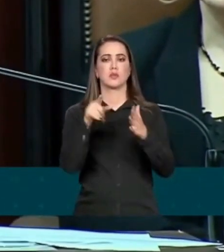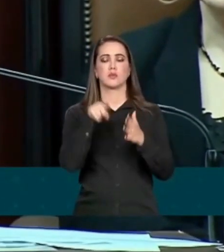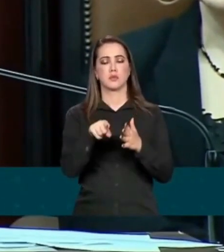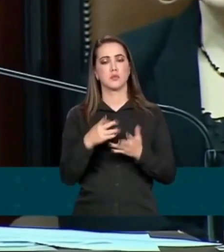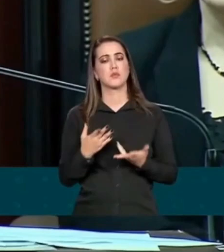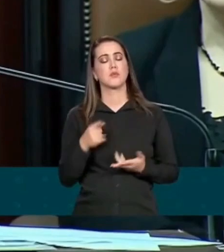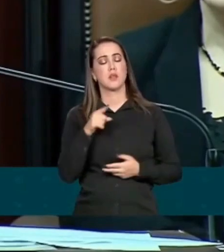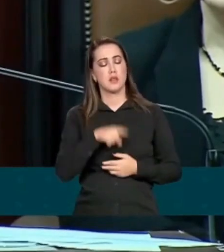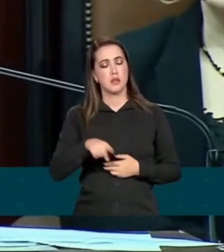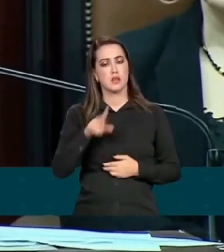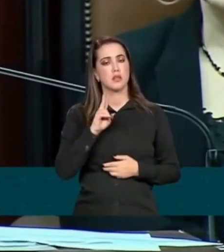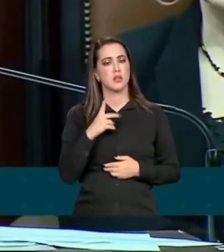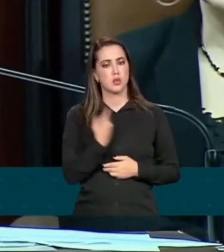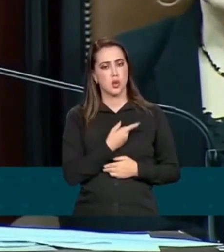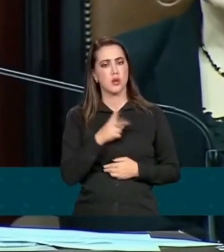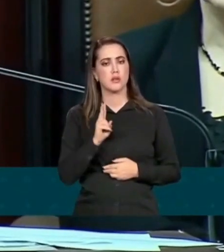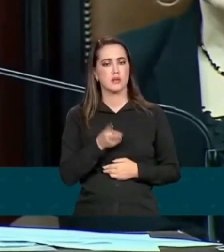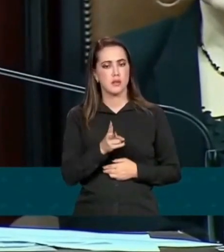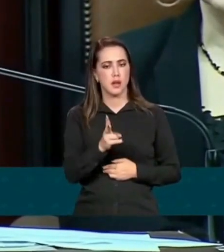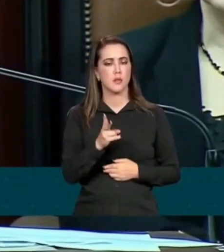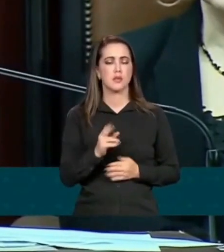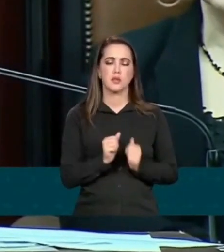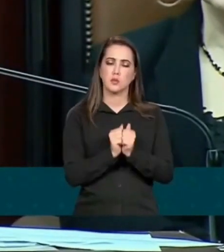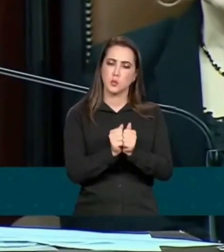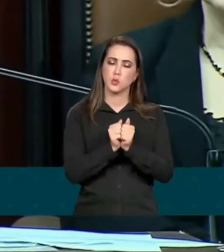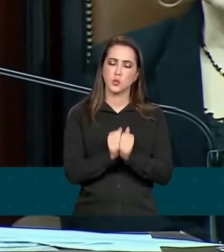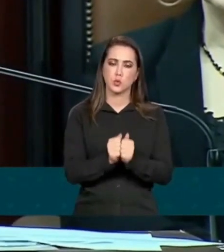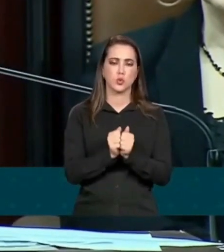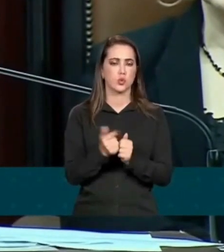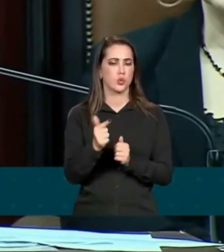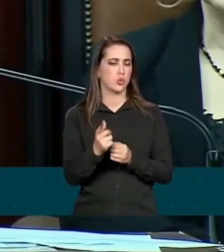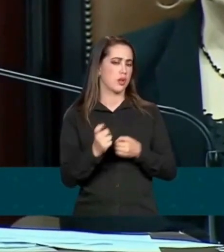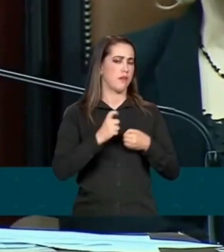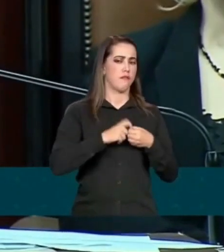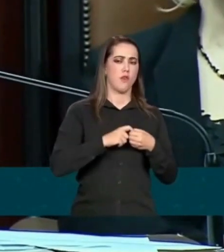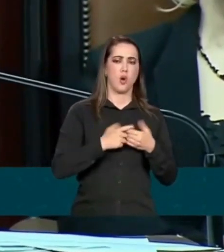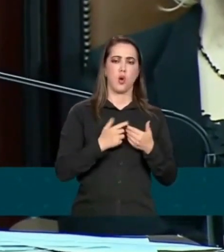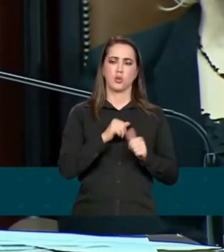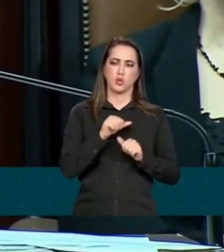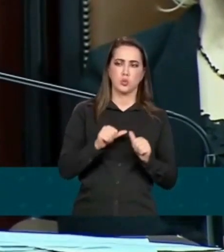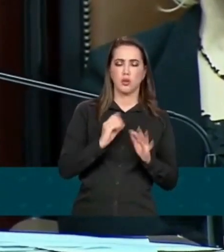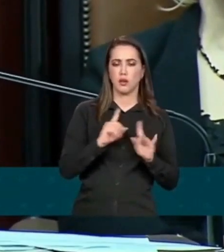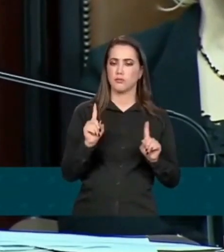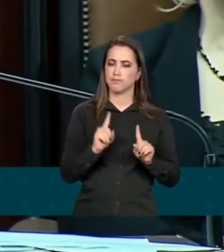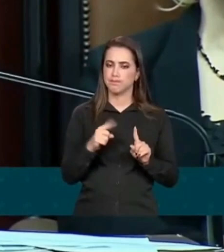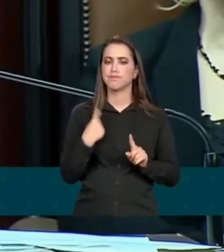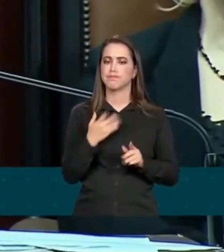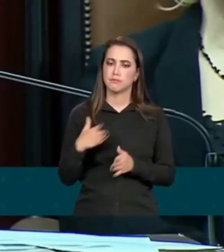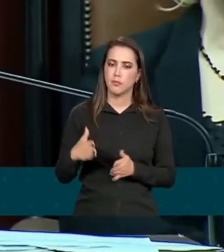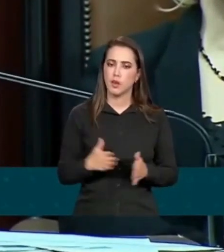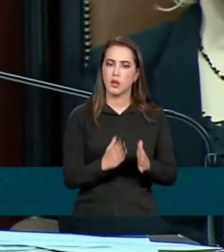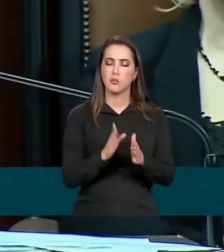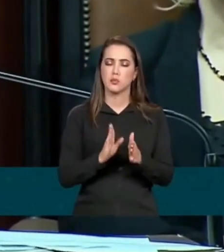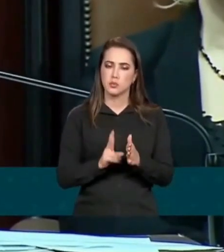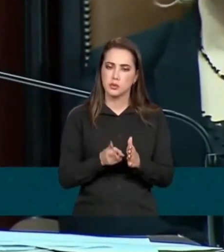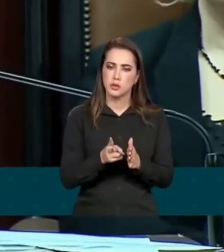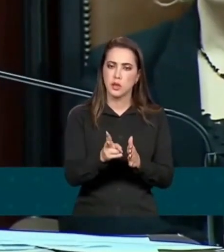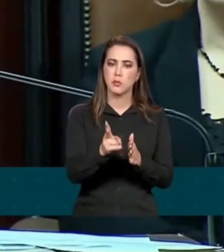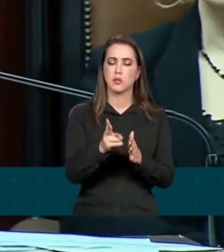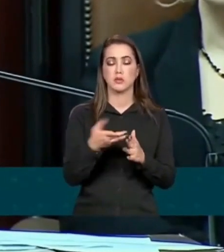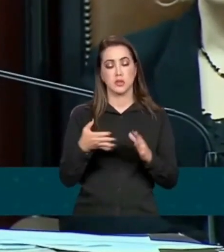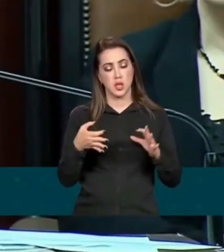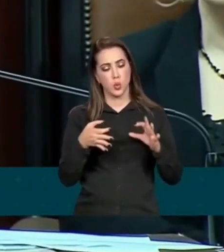e que nele seguiremos sem volta, sem retrocesso. Hoje sabemos o quanto se